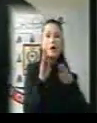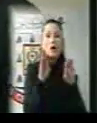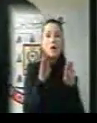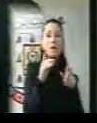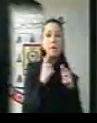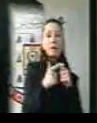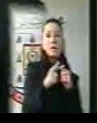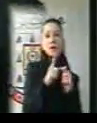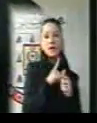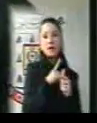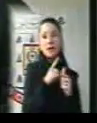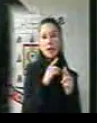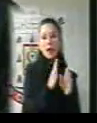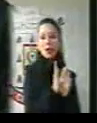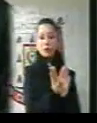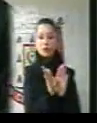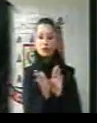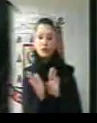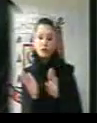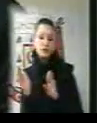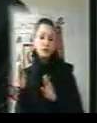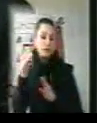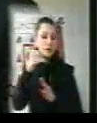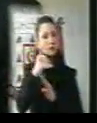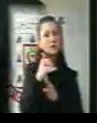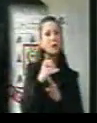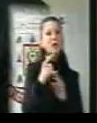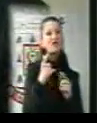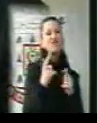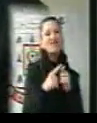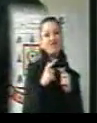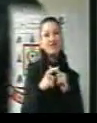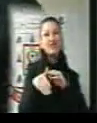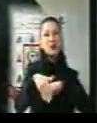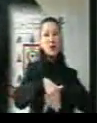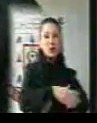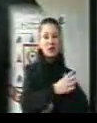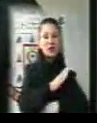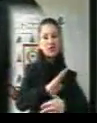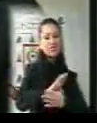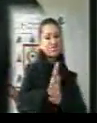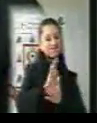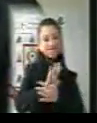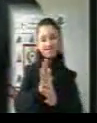bairro Nossa Senhora da Salete, e aí tem um problema com as lajotas, né, em função do desvio